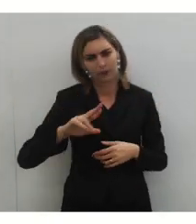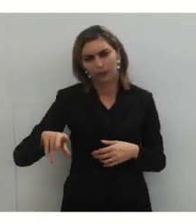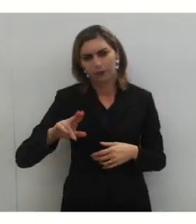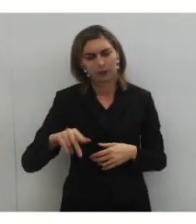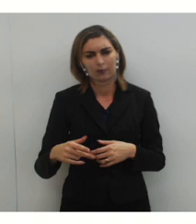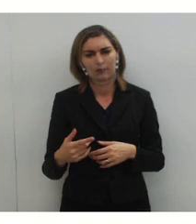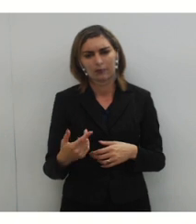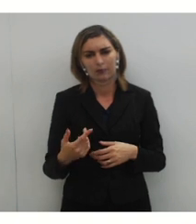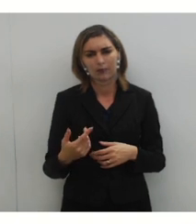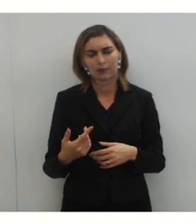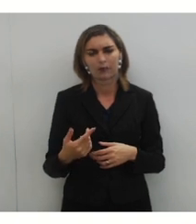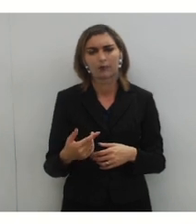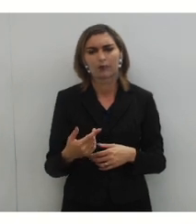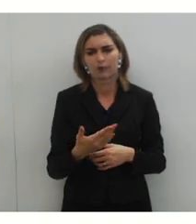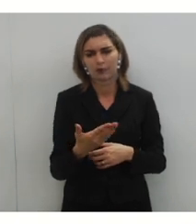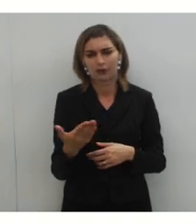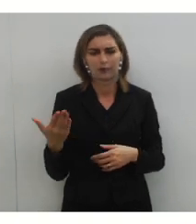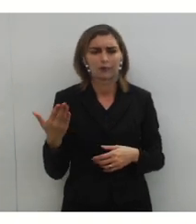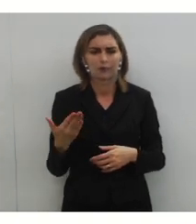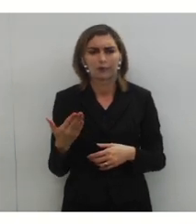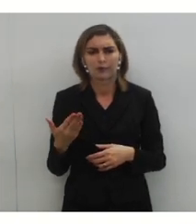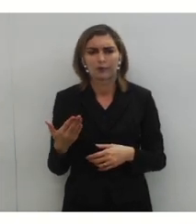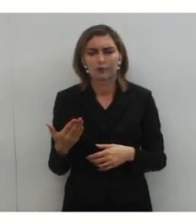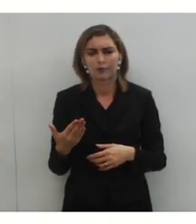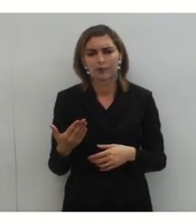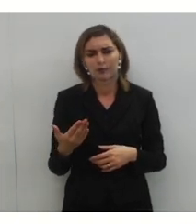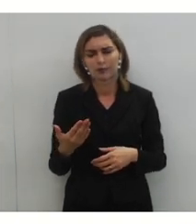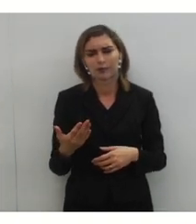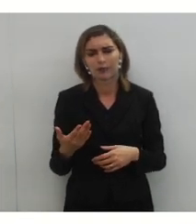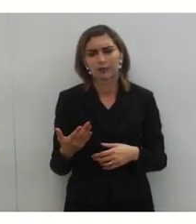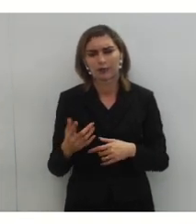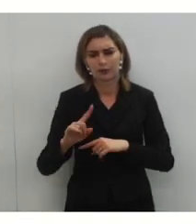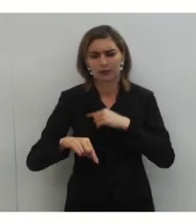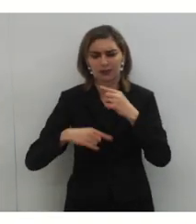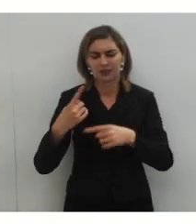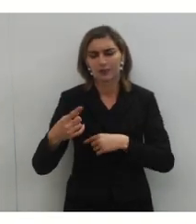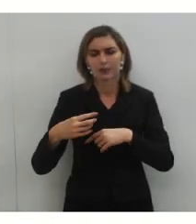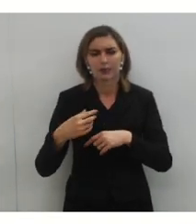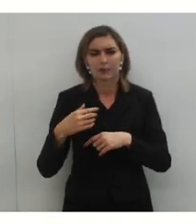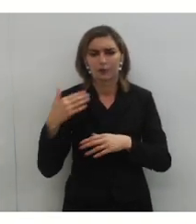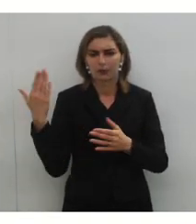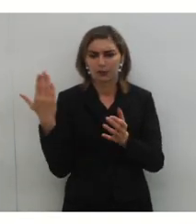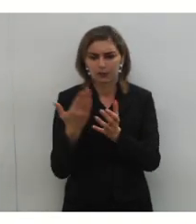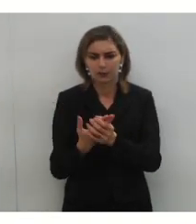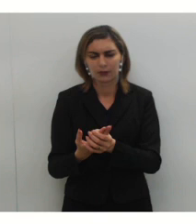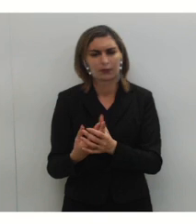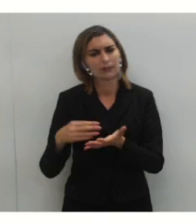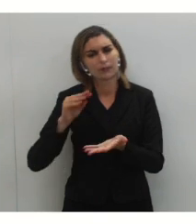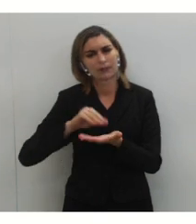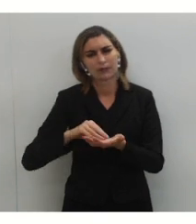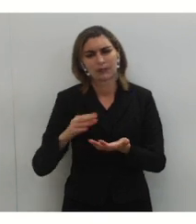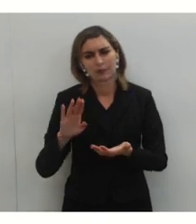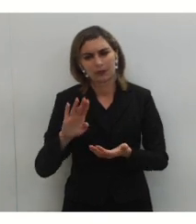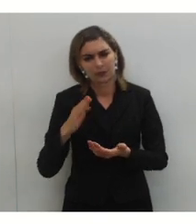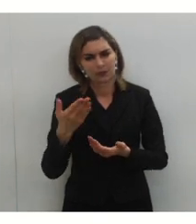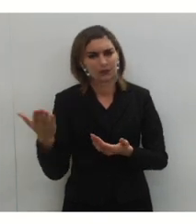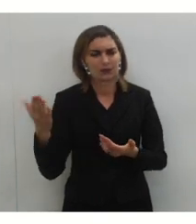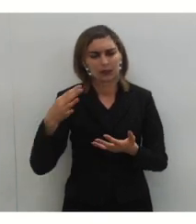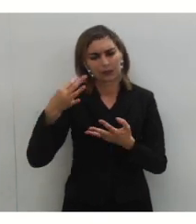se comprometer, né? Depois de não receber um processo por